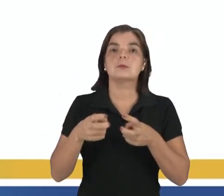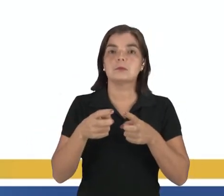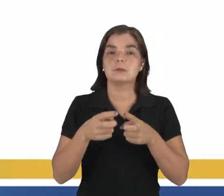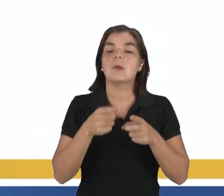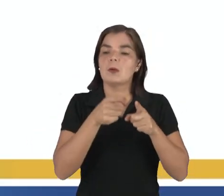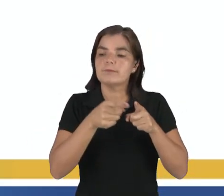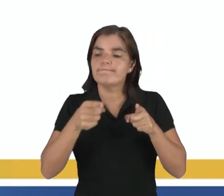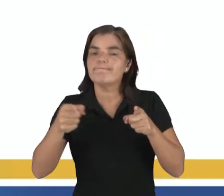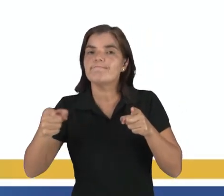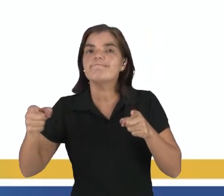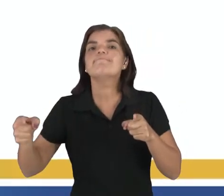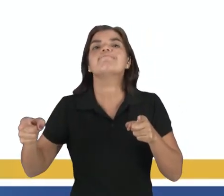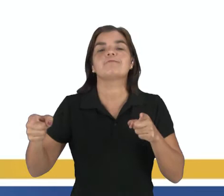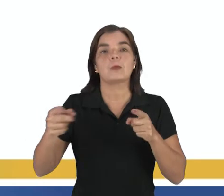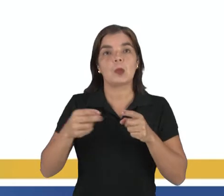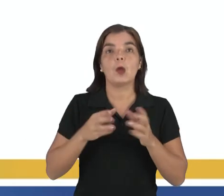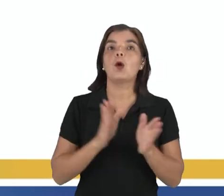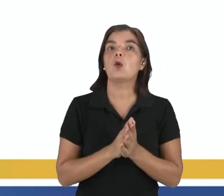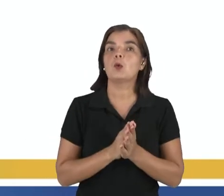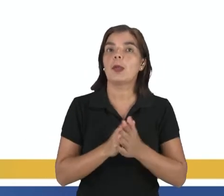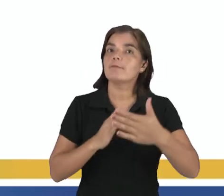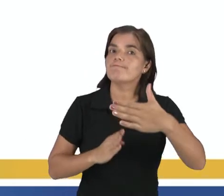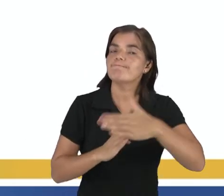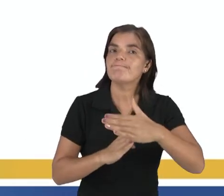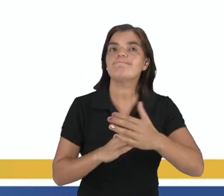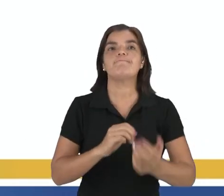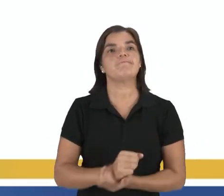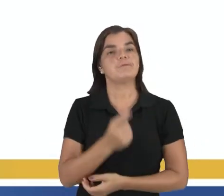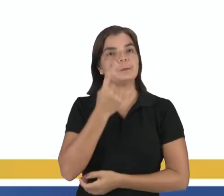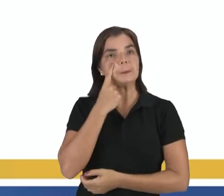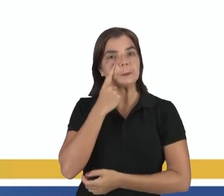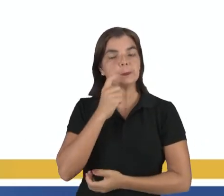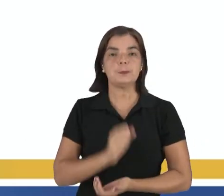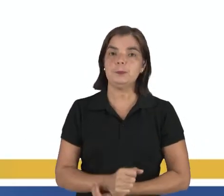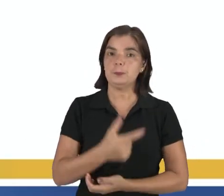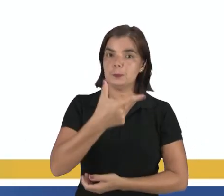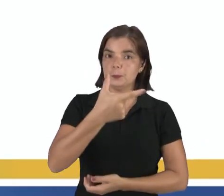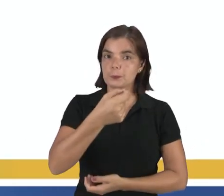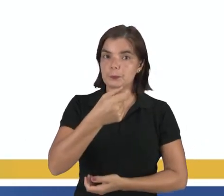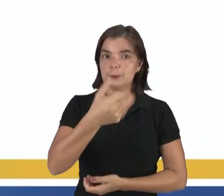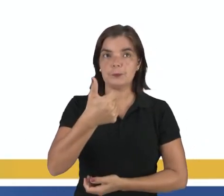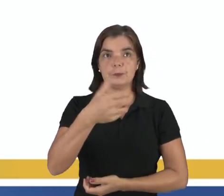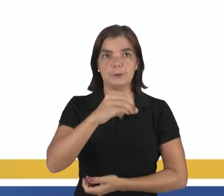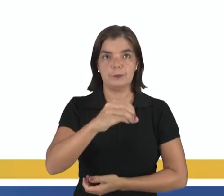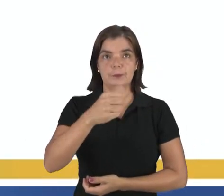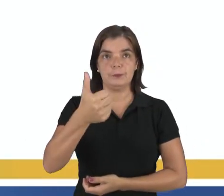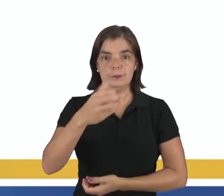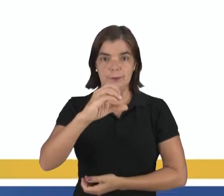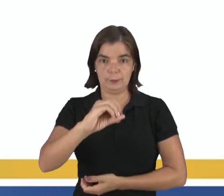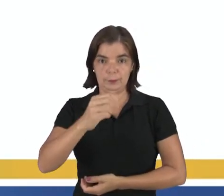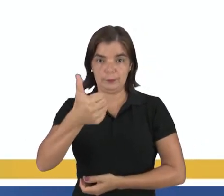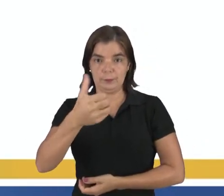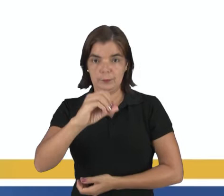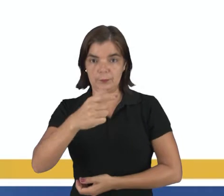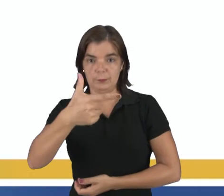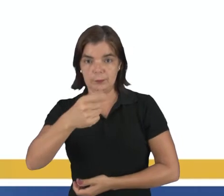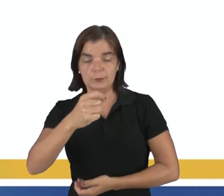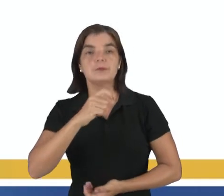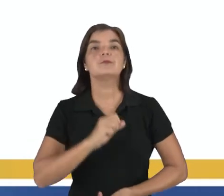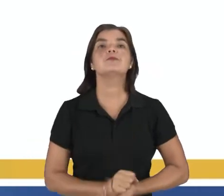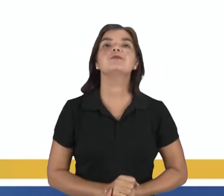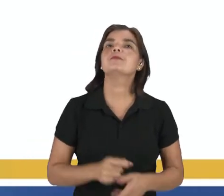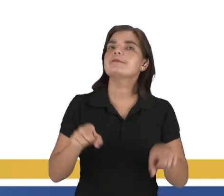uma sequência finita. Então, nós temos aí na telinha os números 20, 10, 0, 10 e